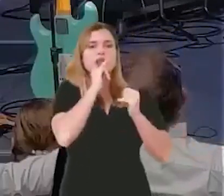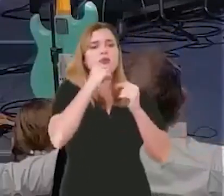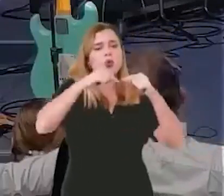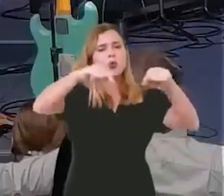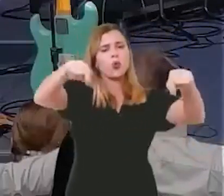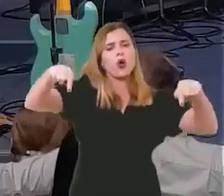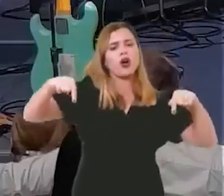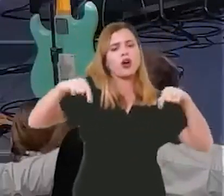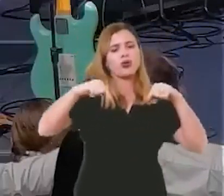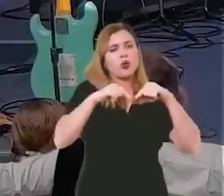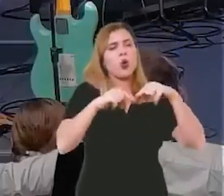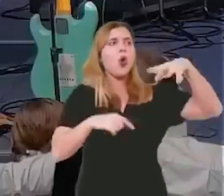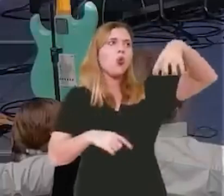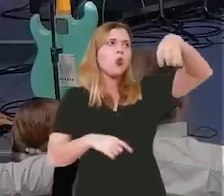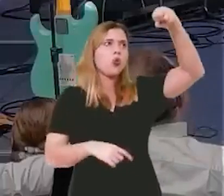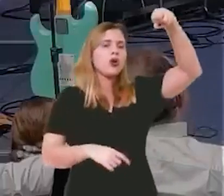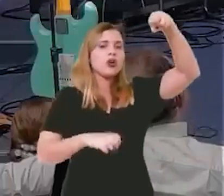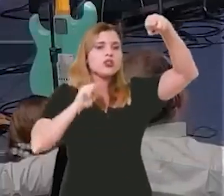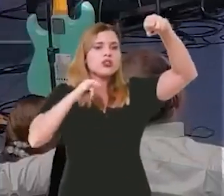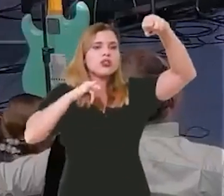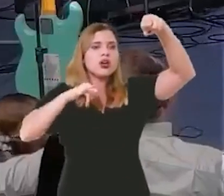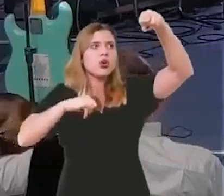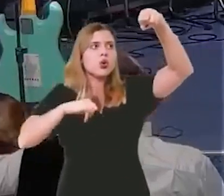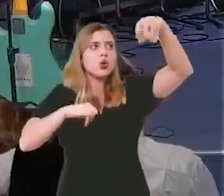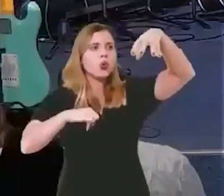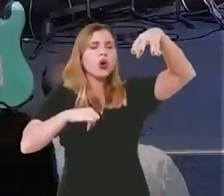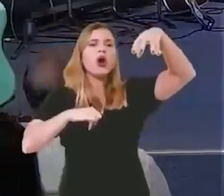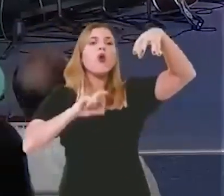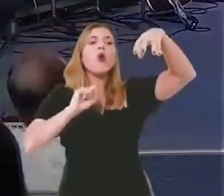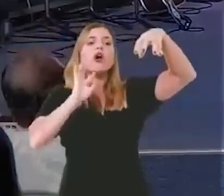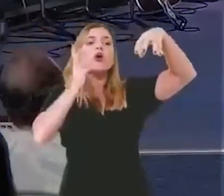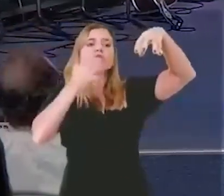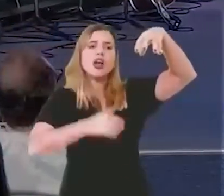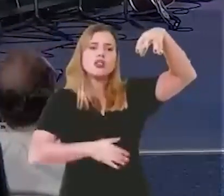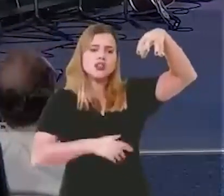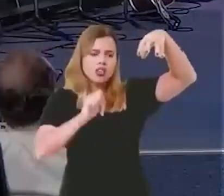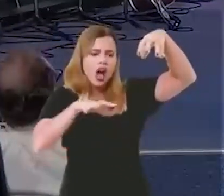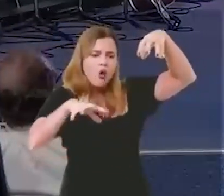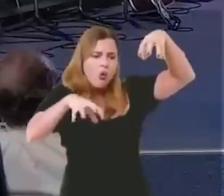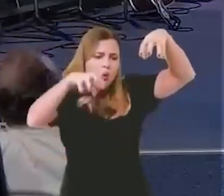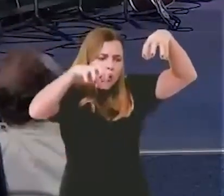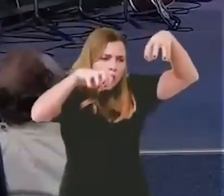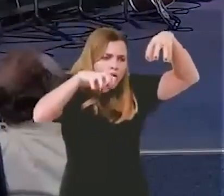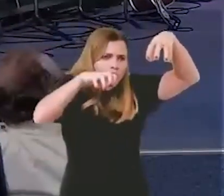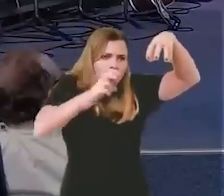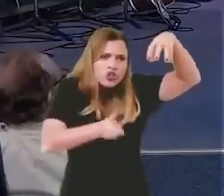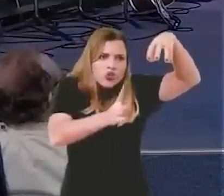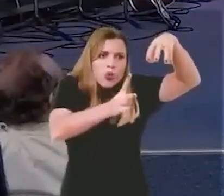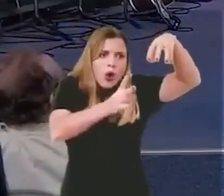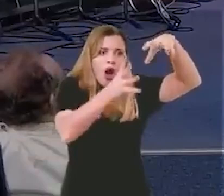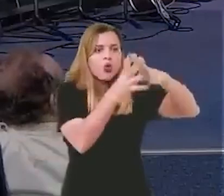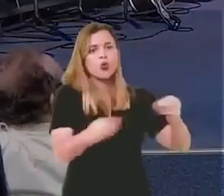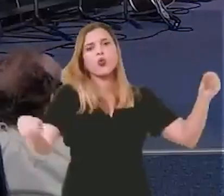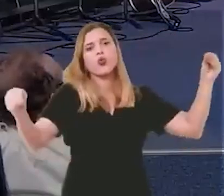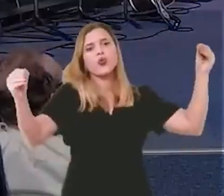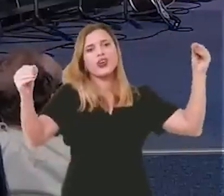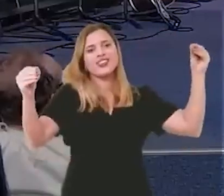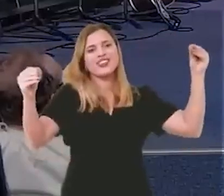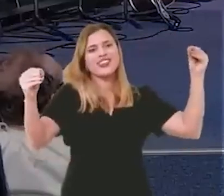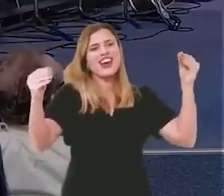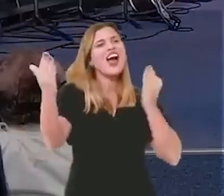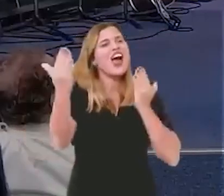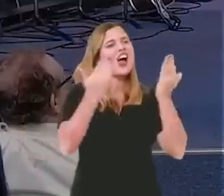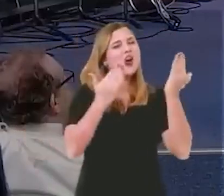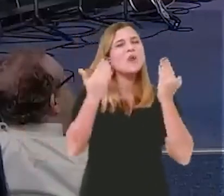Aonde Jesus chega, chega a cura, chega a libertação, chega o perdão, chega a salvação, chega a redenção. Ninguém